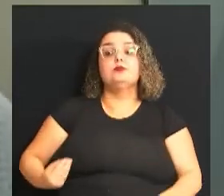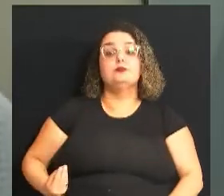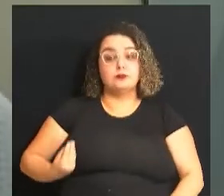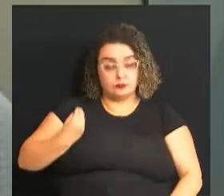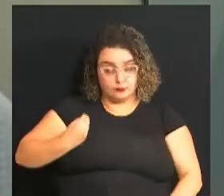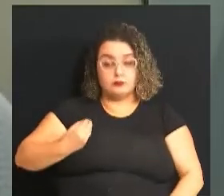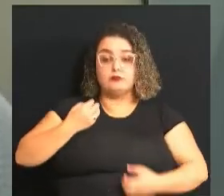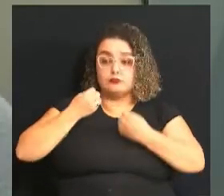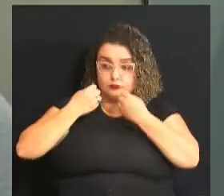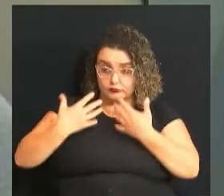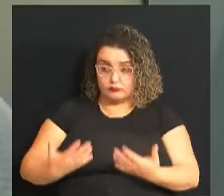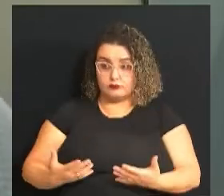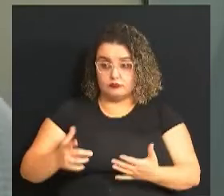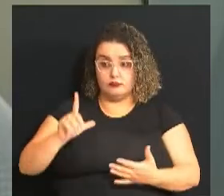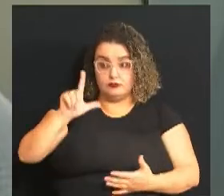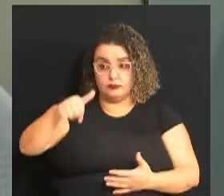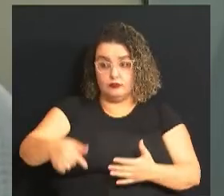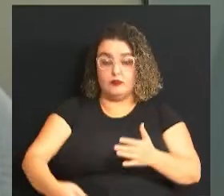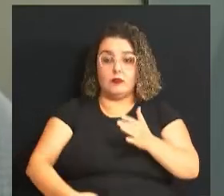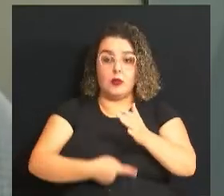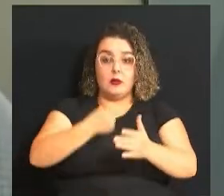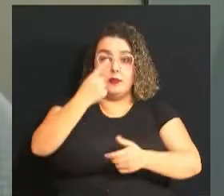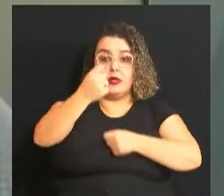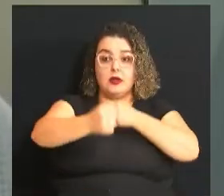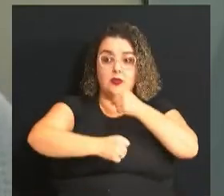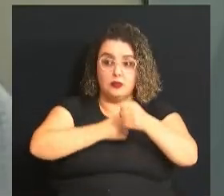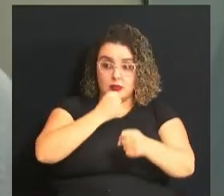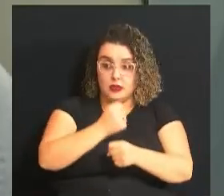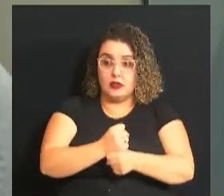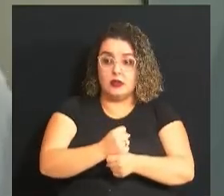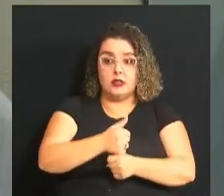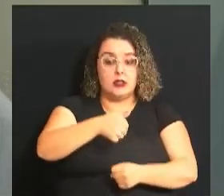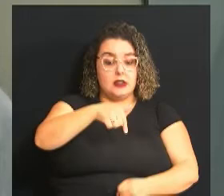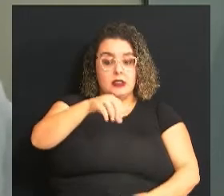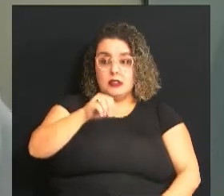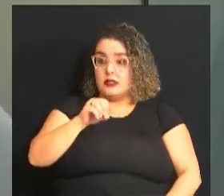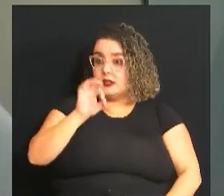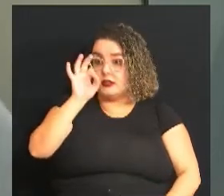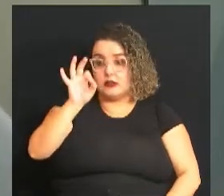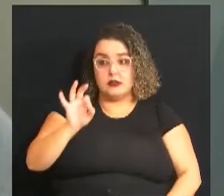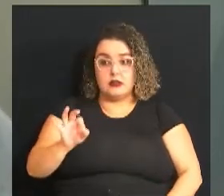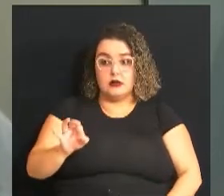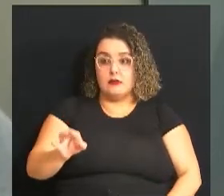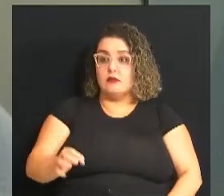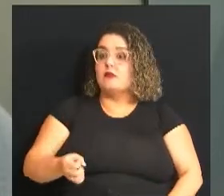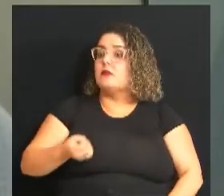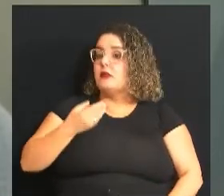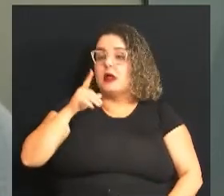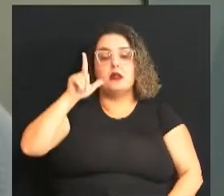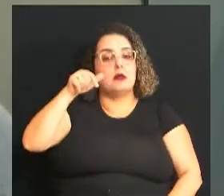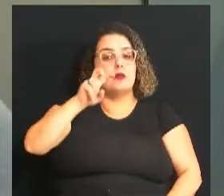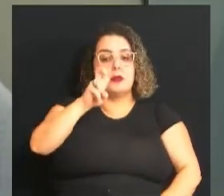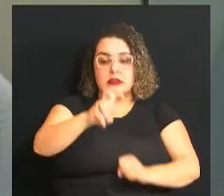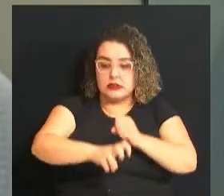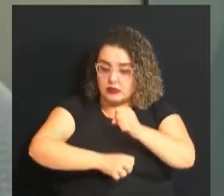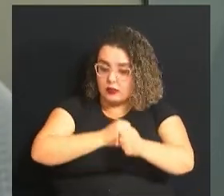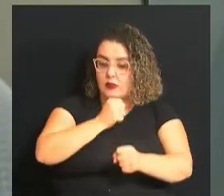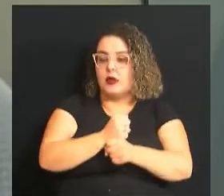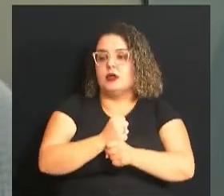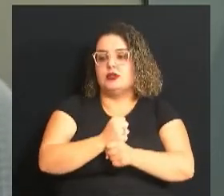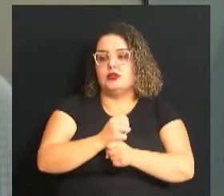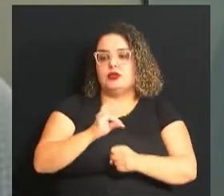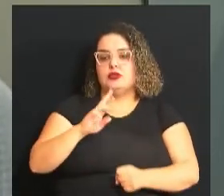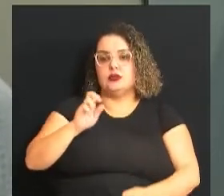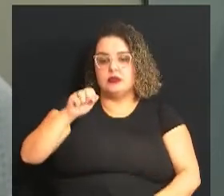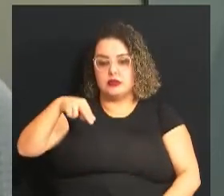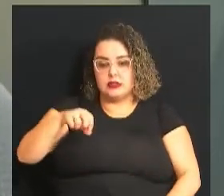bem depois do primeiro ano de transplante, e cerca de 70% vivem muito bem até mesmo depois de 5 anos de transplante. Então,